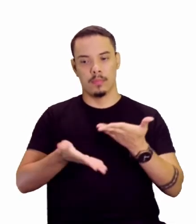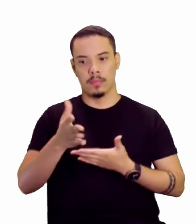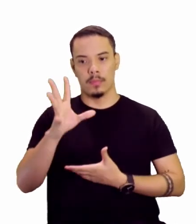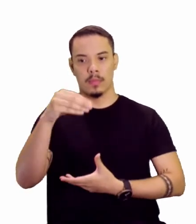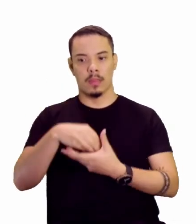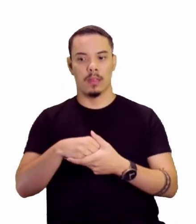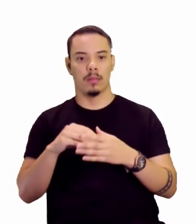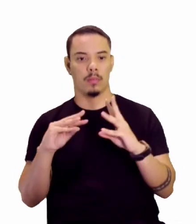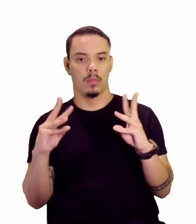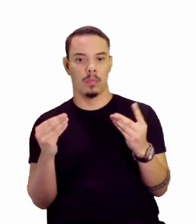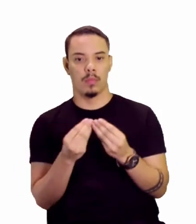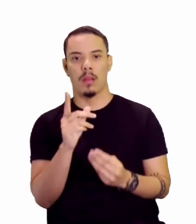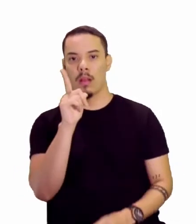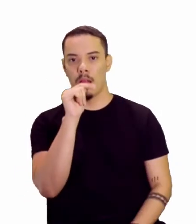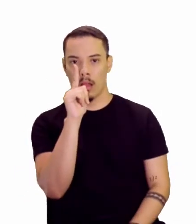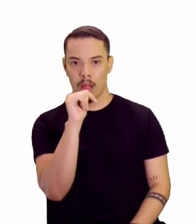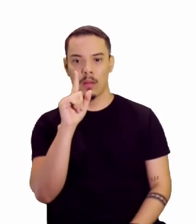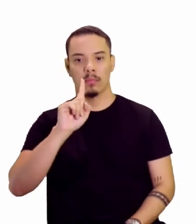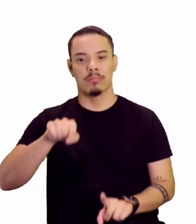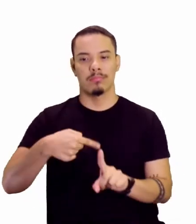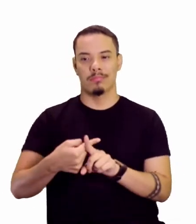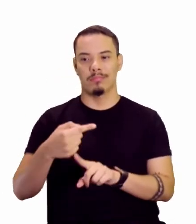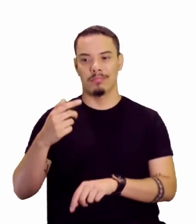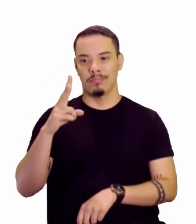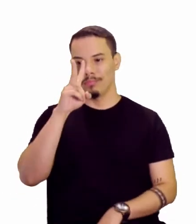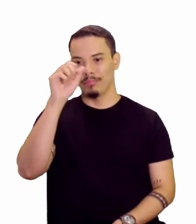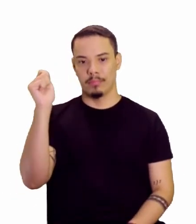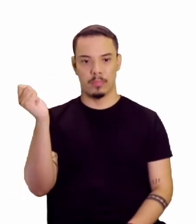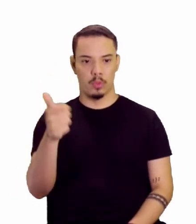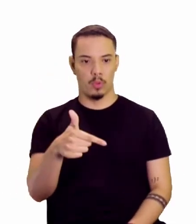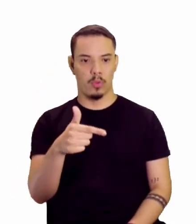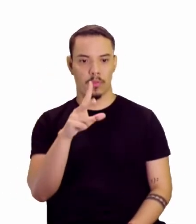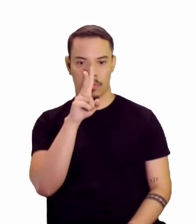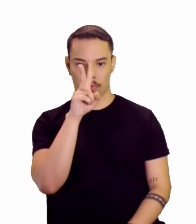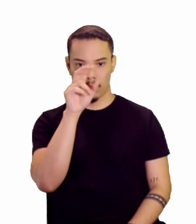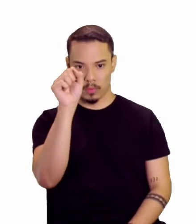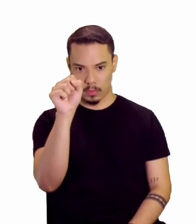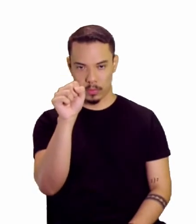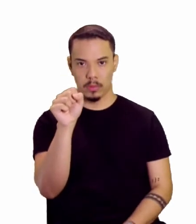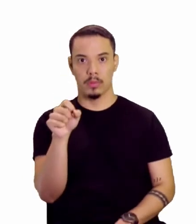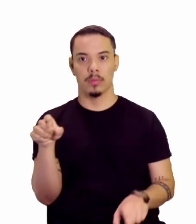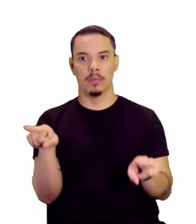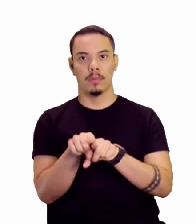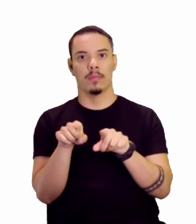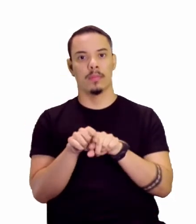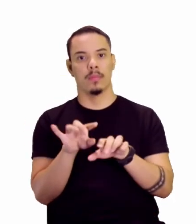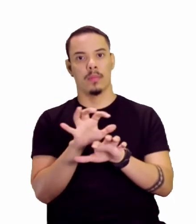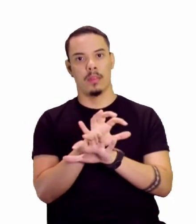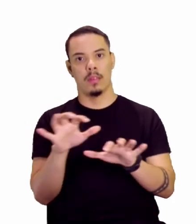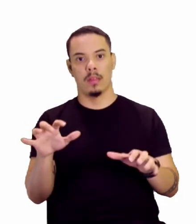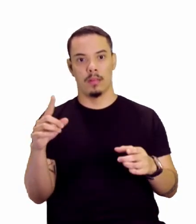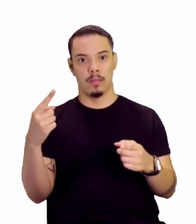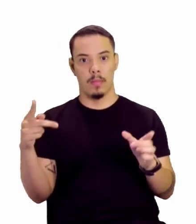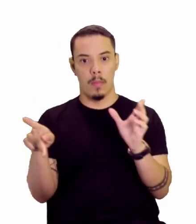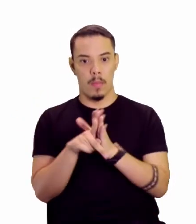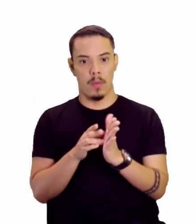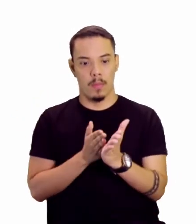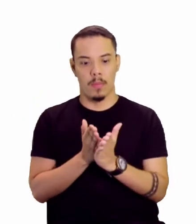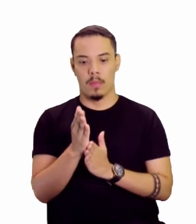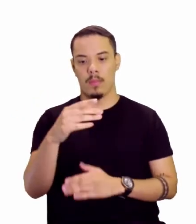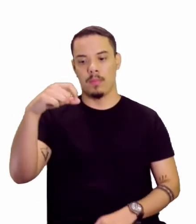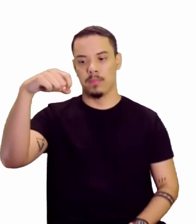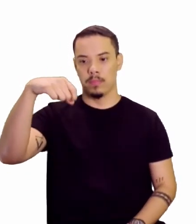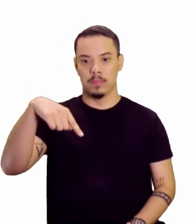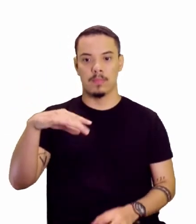mais intensas devido à ação da força gravitacional. E assim, a área da seção reta do filete distante